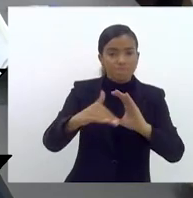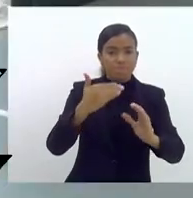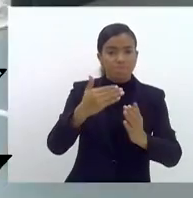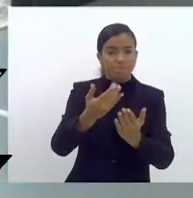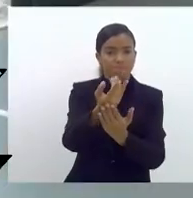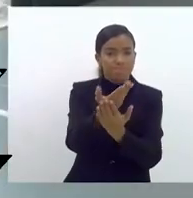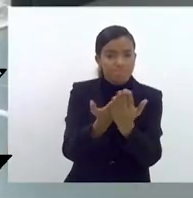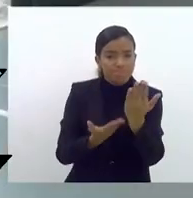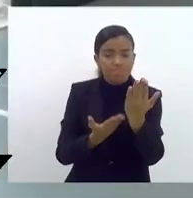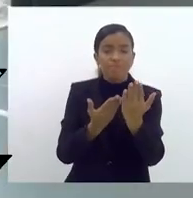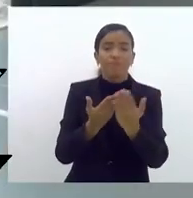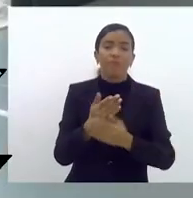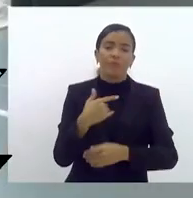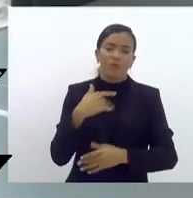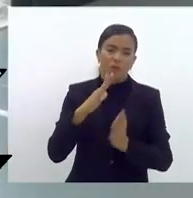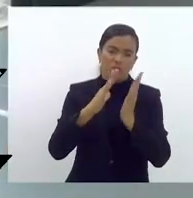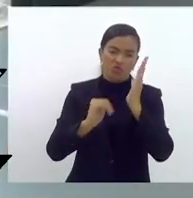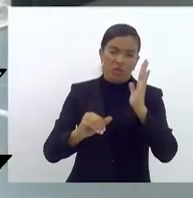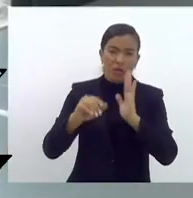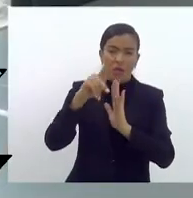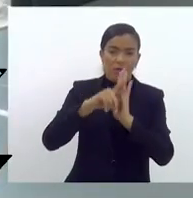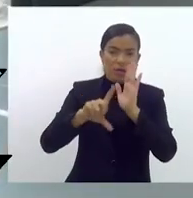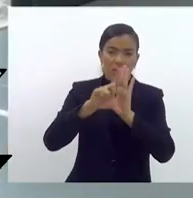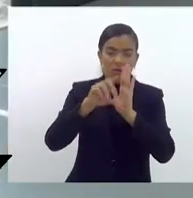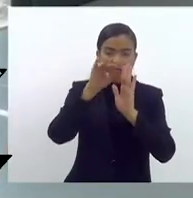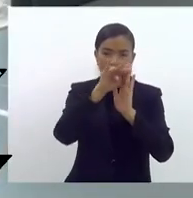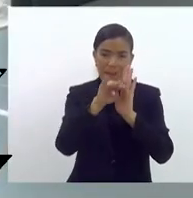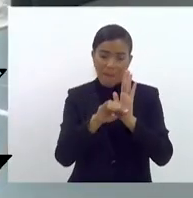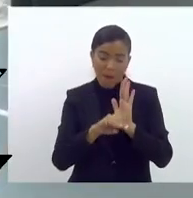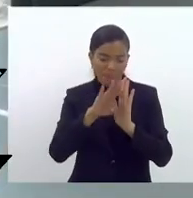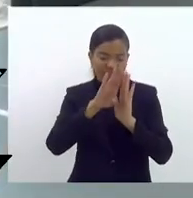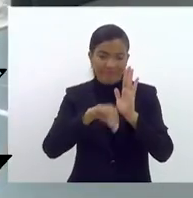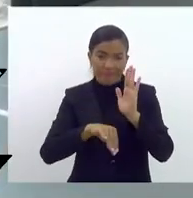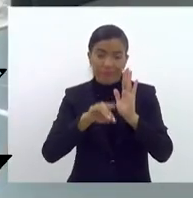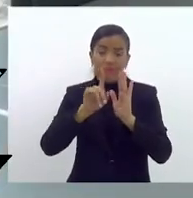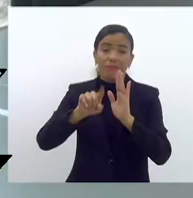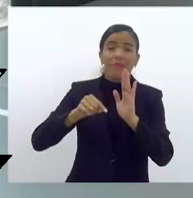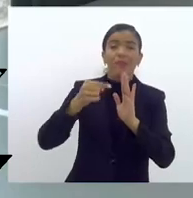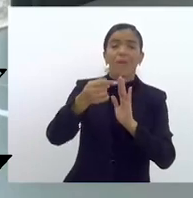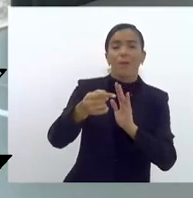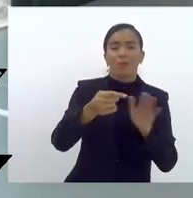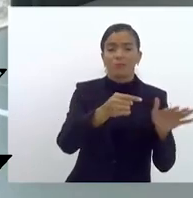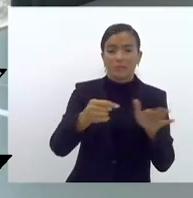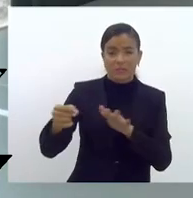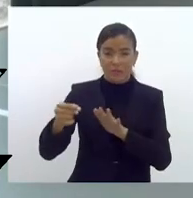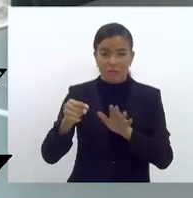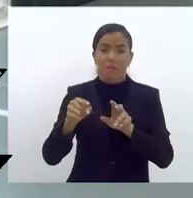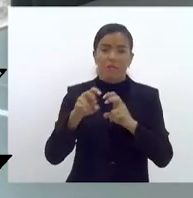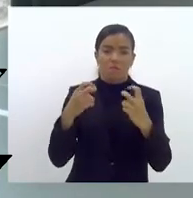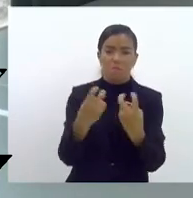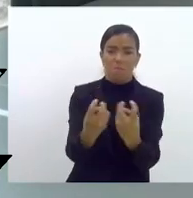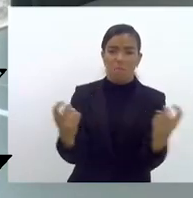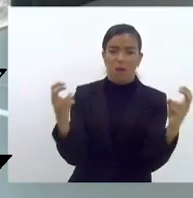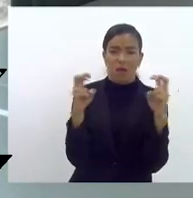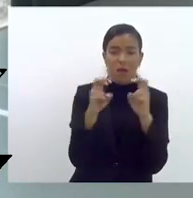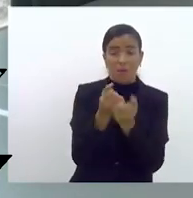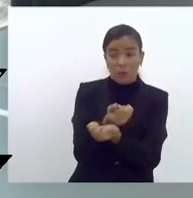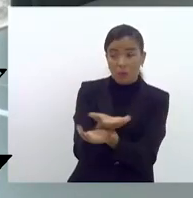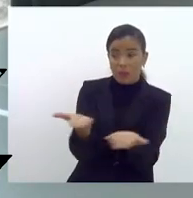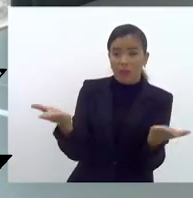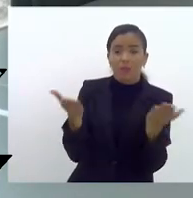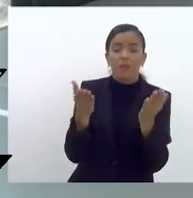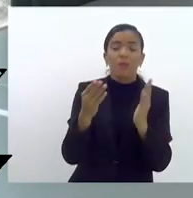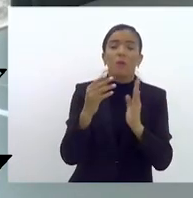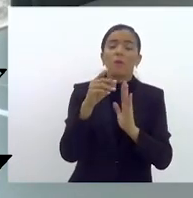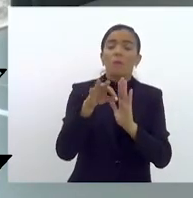vamos vamos tirar o projeto de pauta coloca na próxima sessão mas já distribui para vossa excelências o parecer do